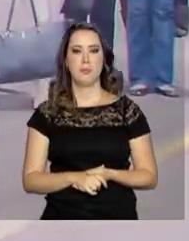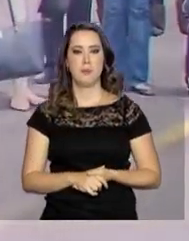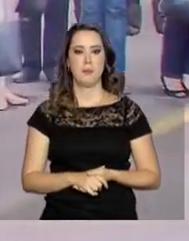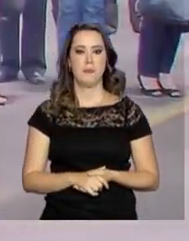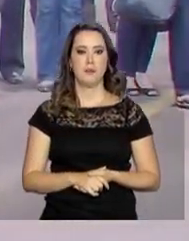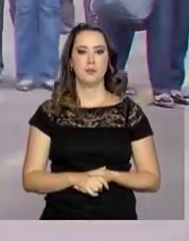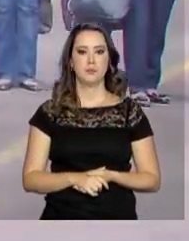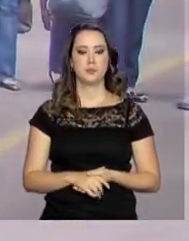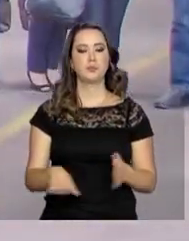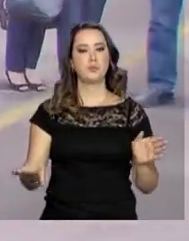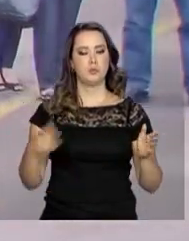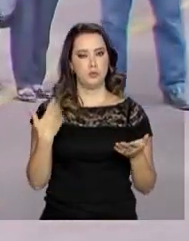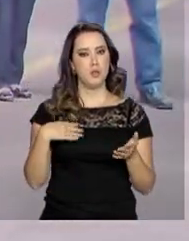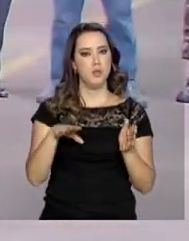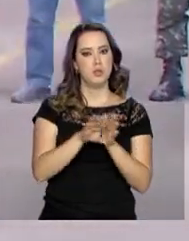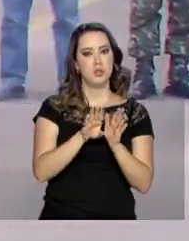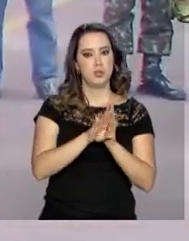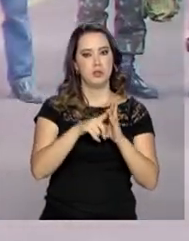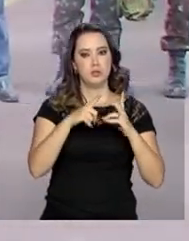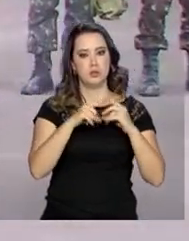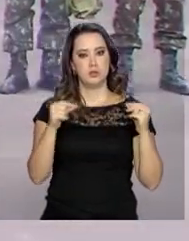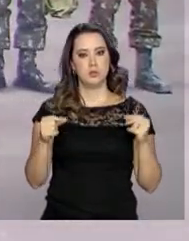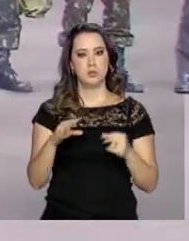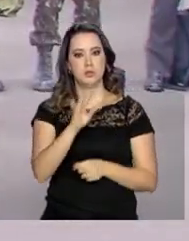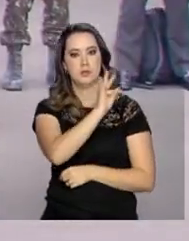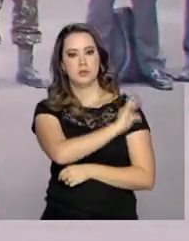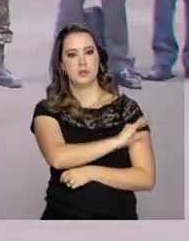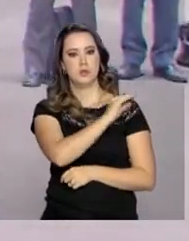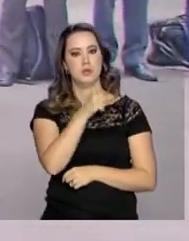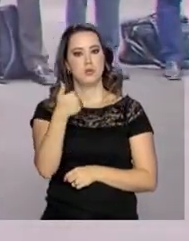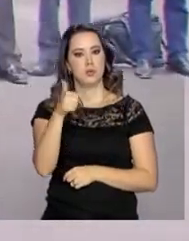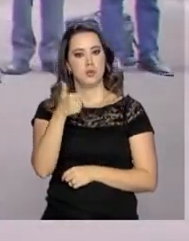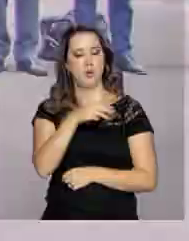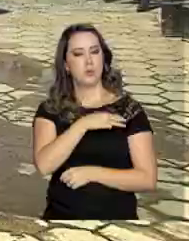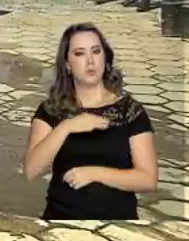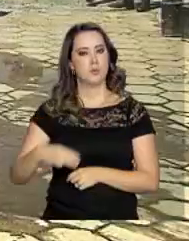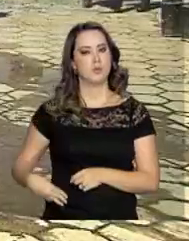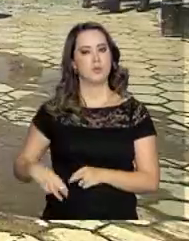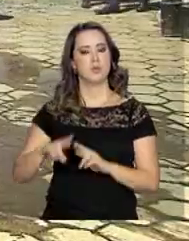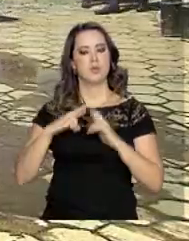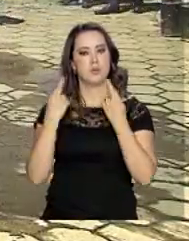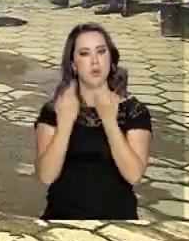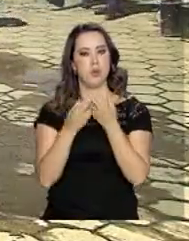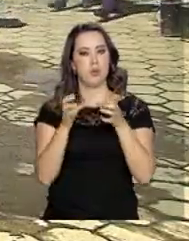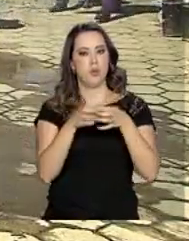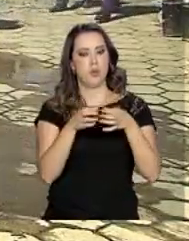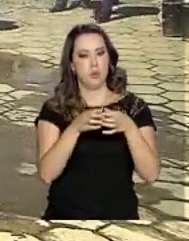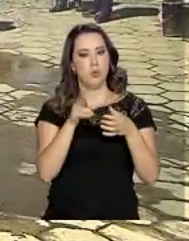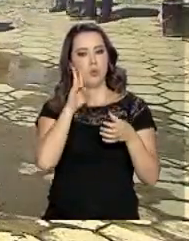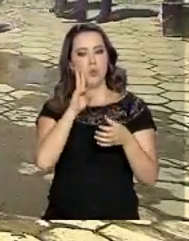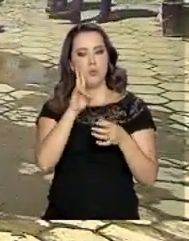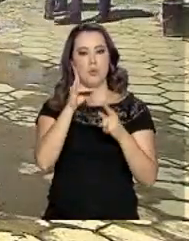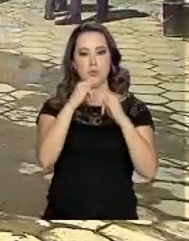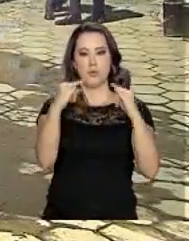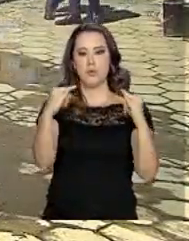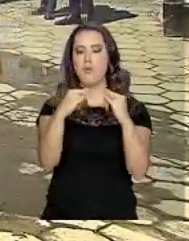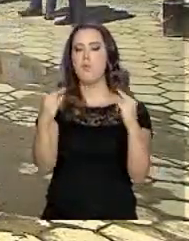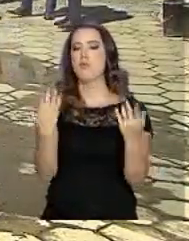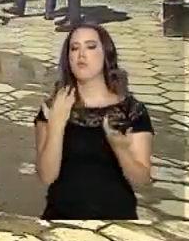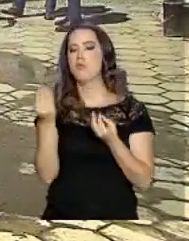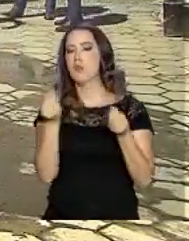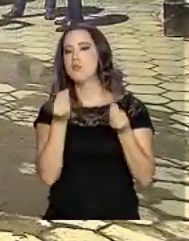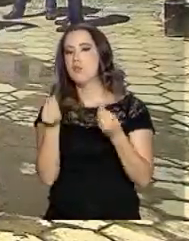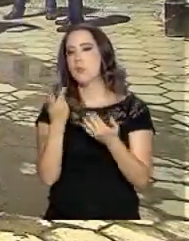Vindos de Brasília, os técnicos de 11 ministérios se reuniram com representantes locais e vistoriaram as instalações em busca de